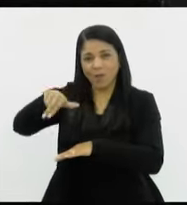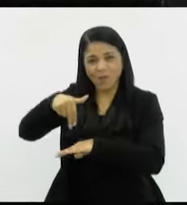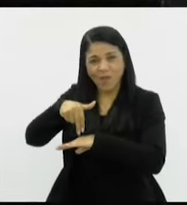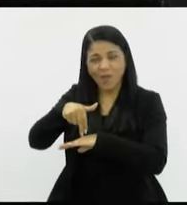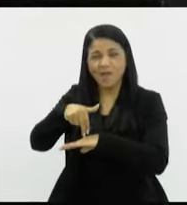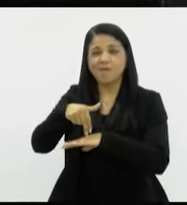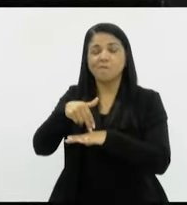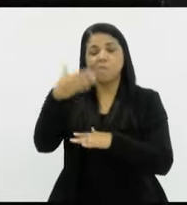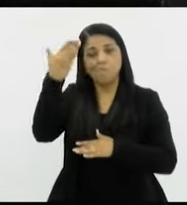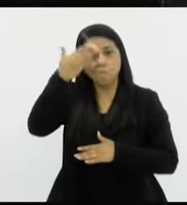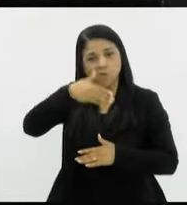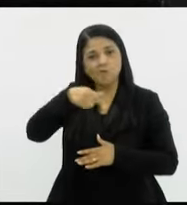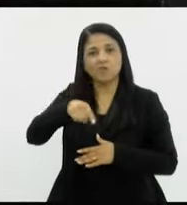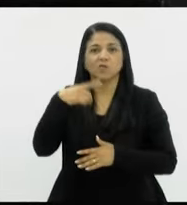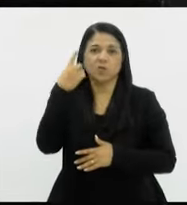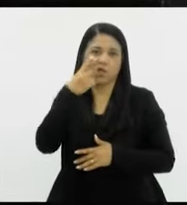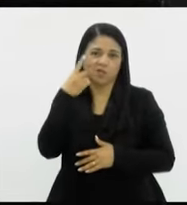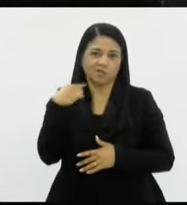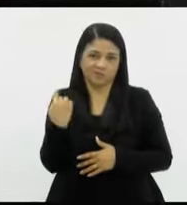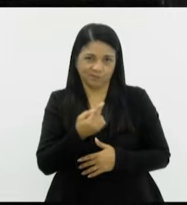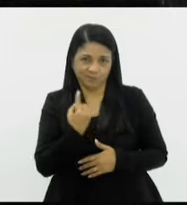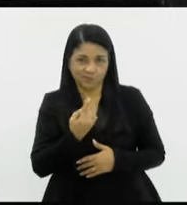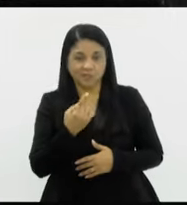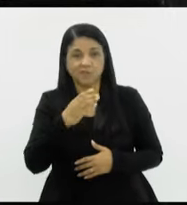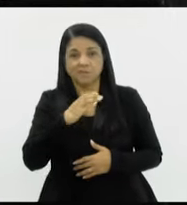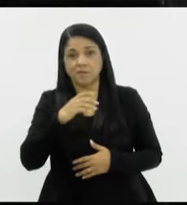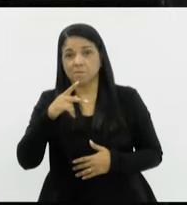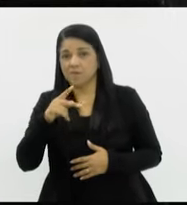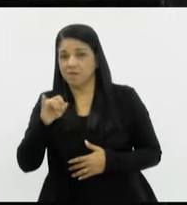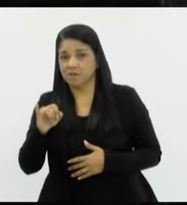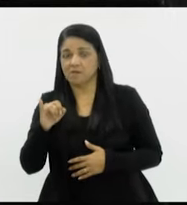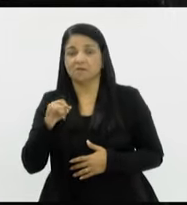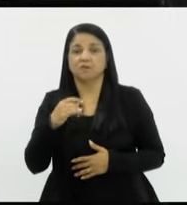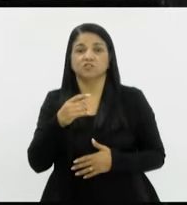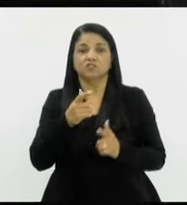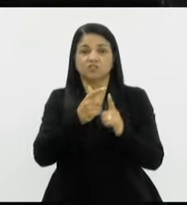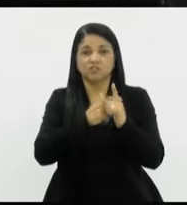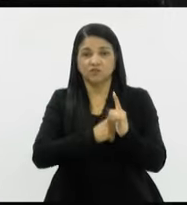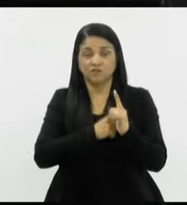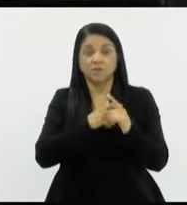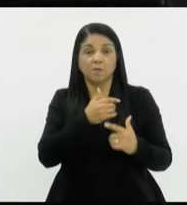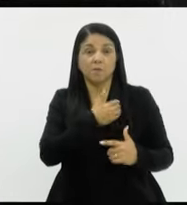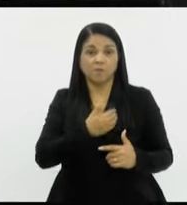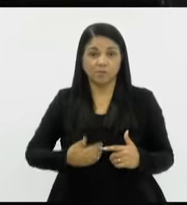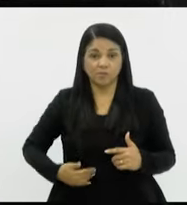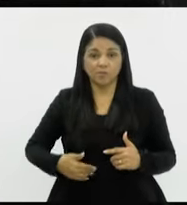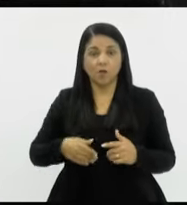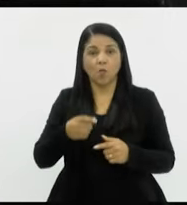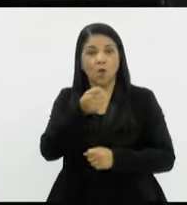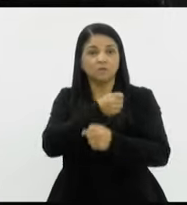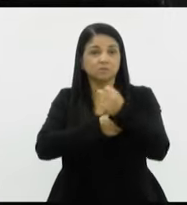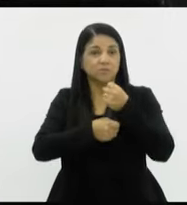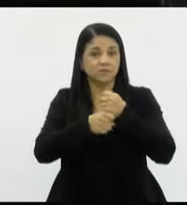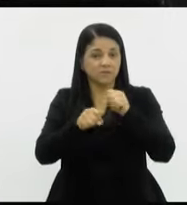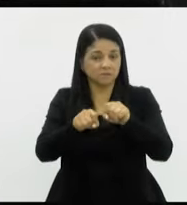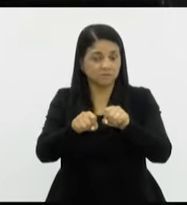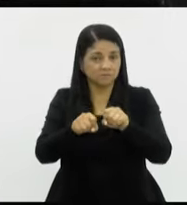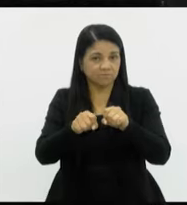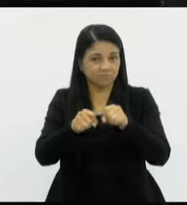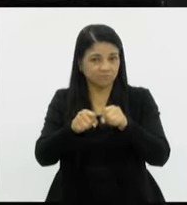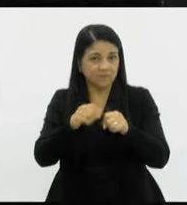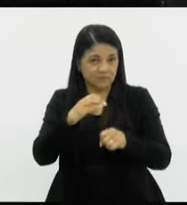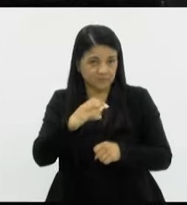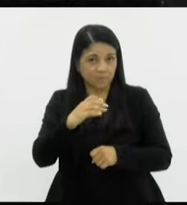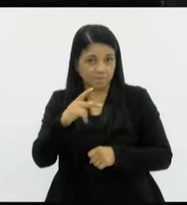nós, deputados, inclusive na CPI da dívida pública, que foi realizada aqui nessa casa no ano passado. Então, falamos